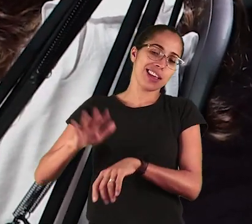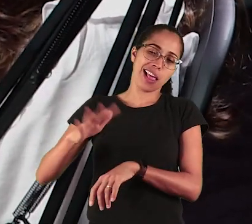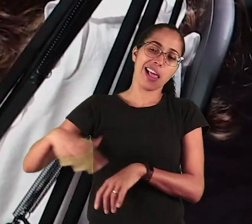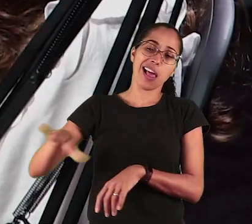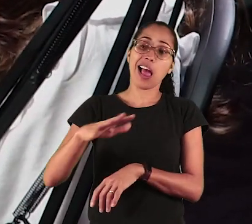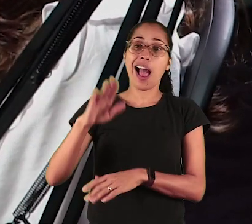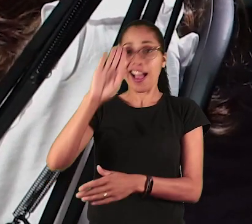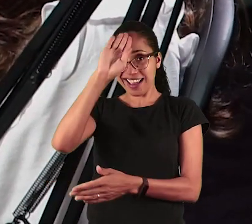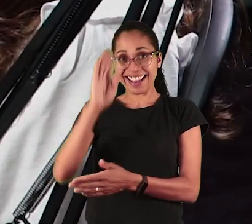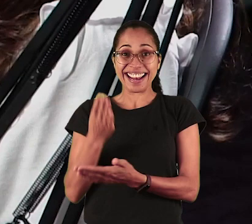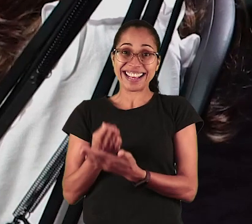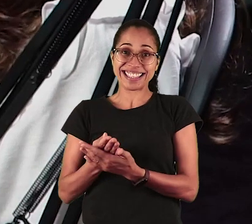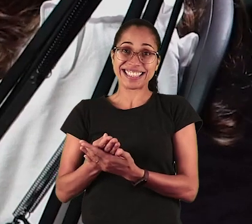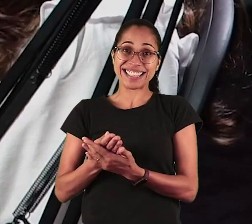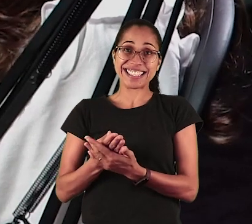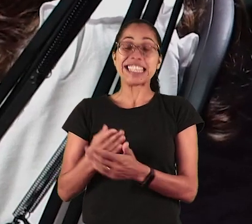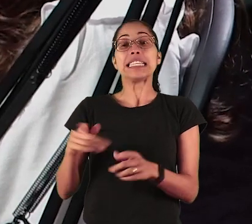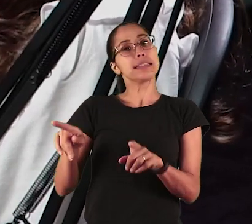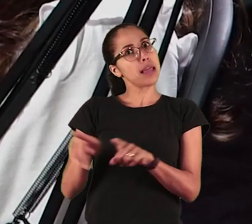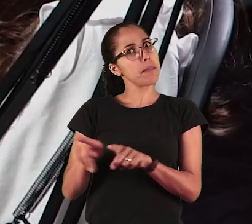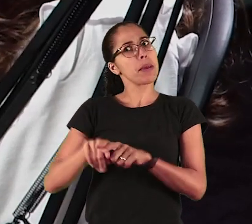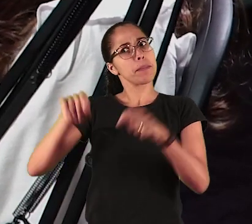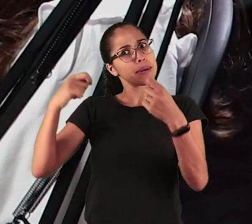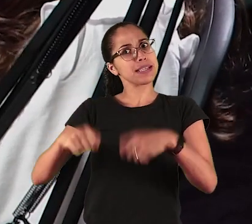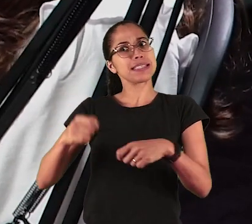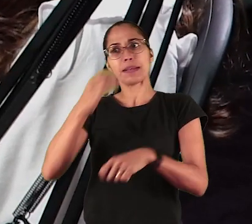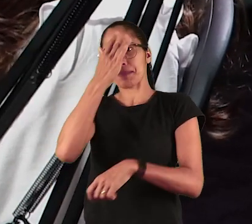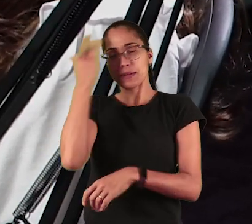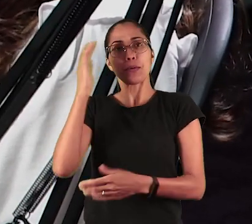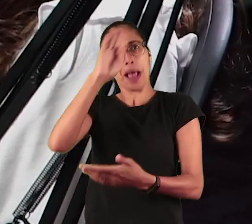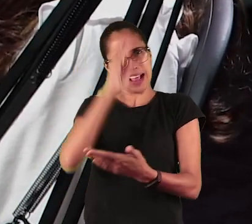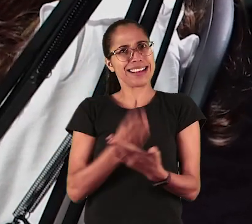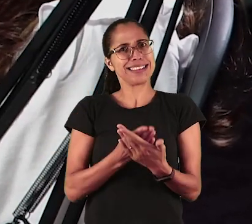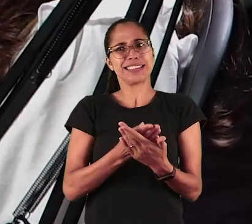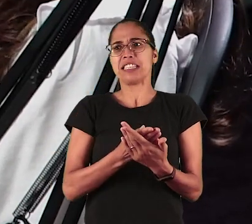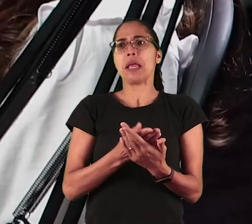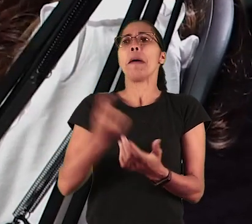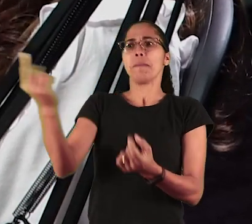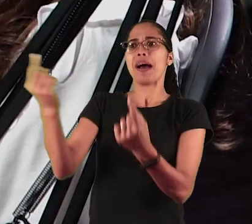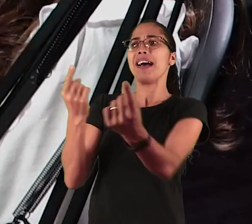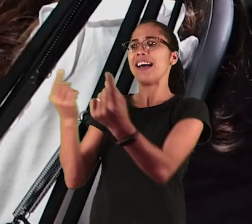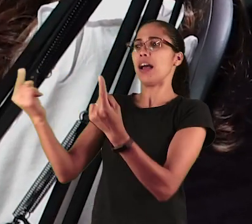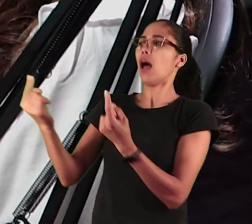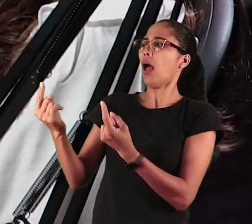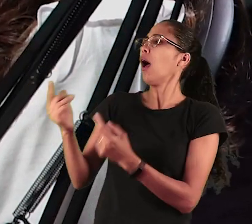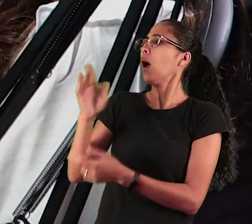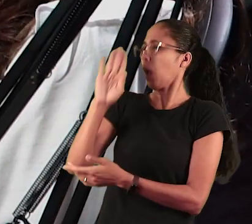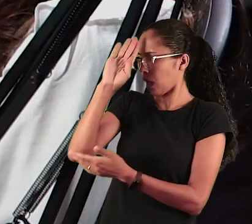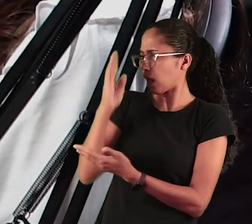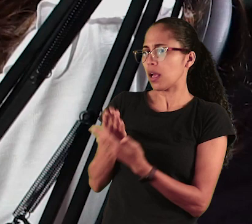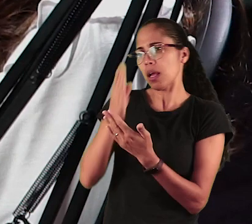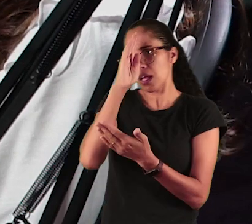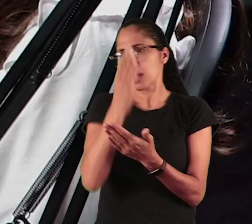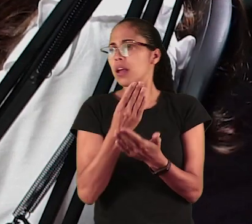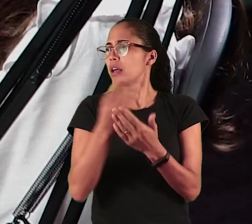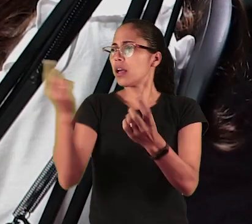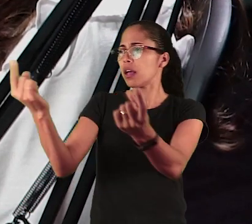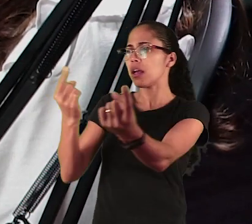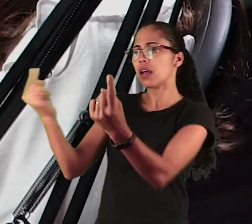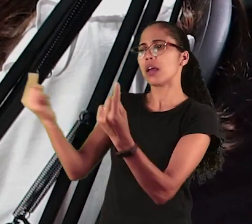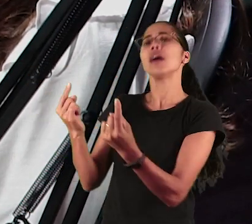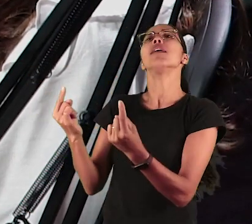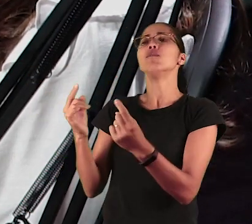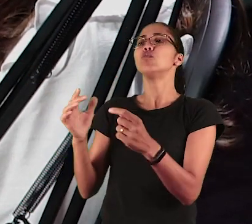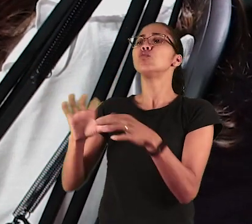que você acredite tem que ser para fazer com pessoas que você também Acredite né porque eu acho que a gente falou aqui um pouco de mercado financeiro e